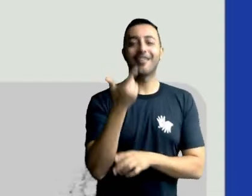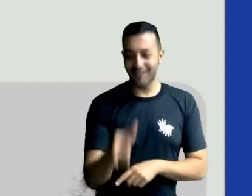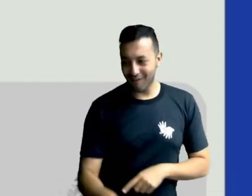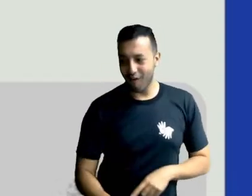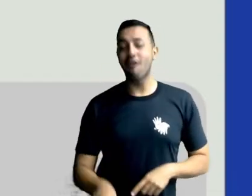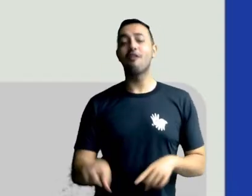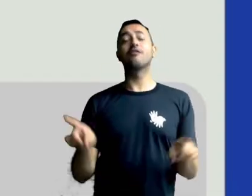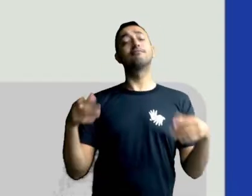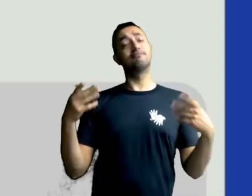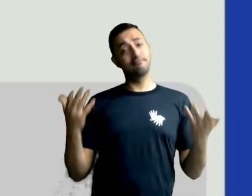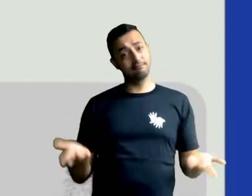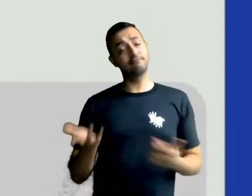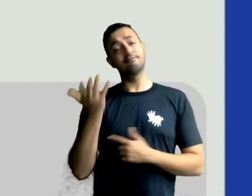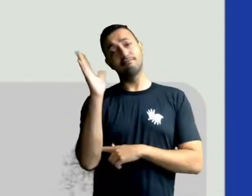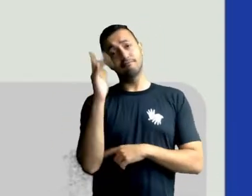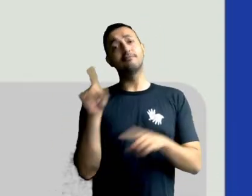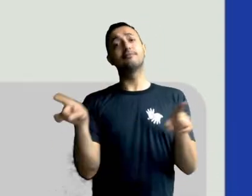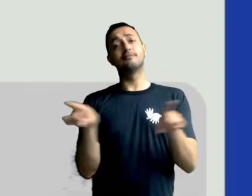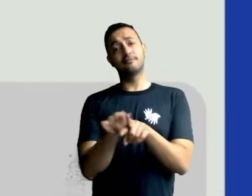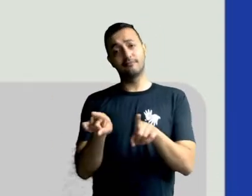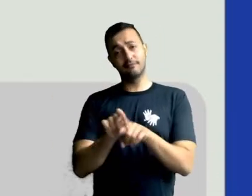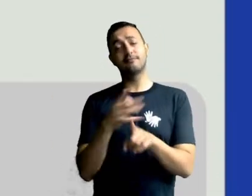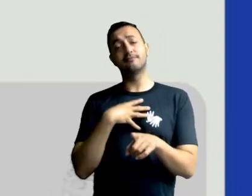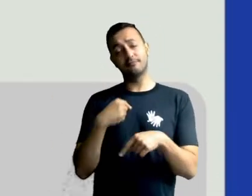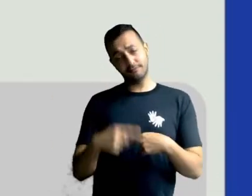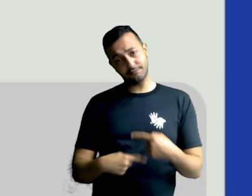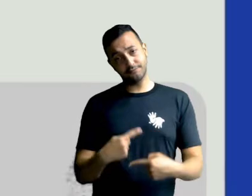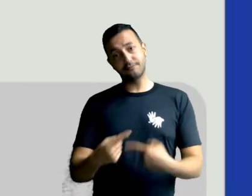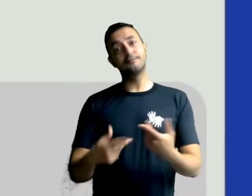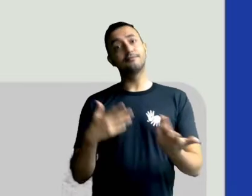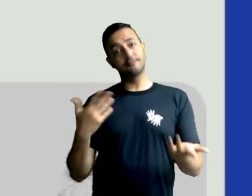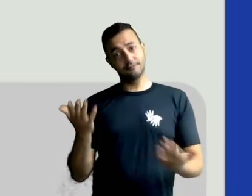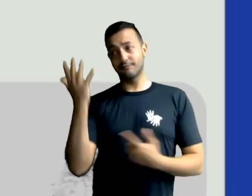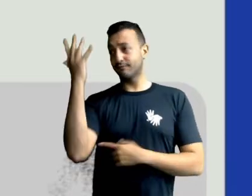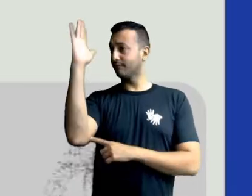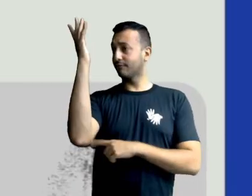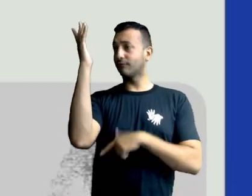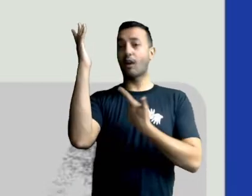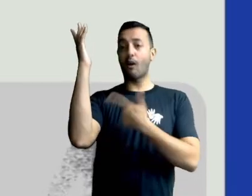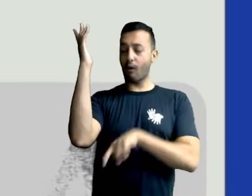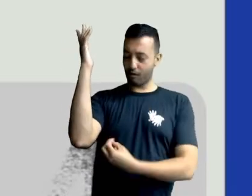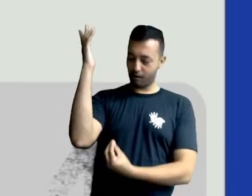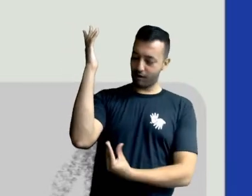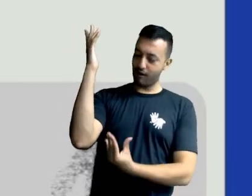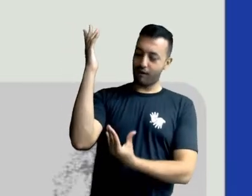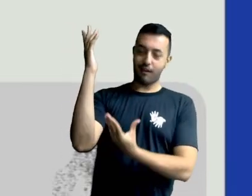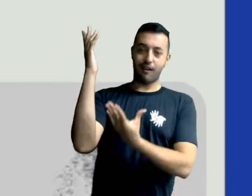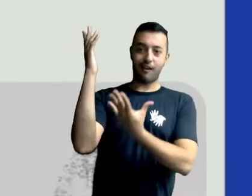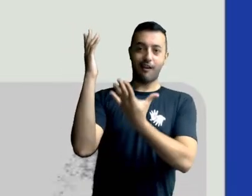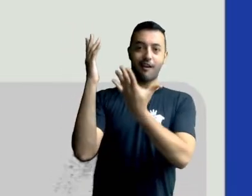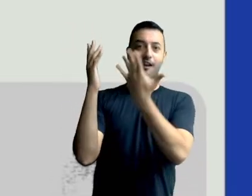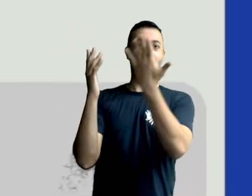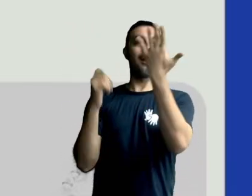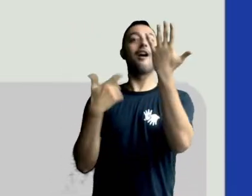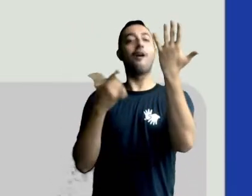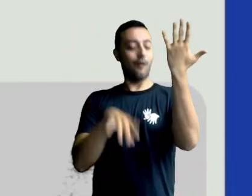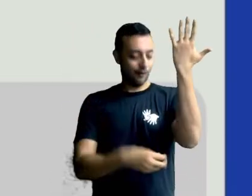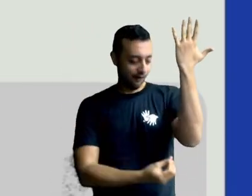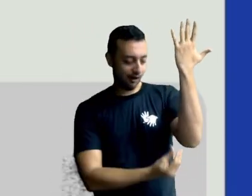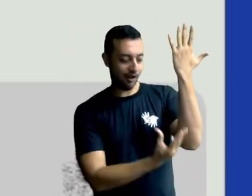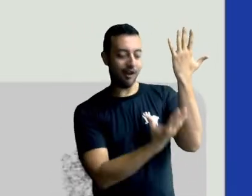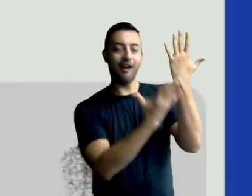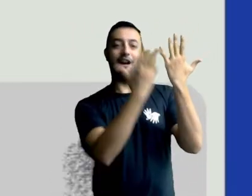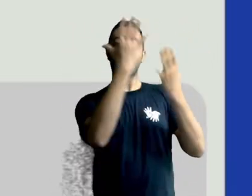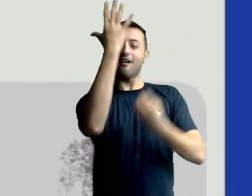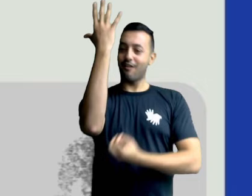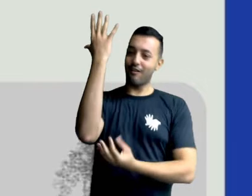plantinha, então a árvore também está se reproduzindo, uma árvore vai dar origem a outra árvore, através do seu fruto e da